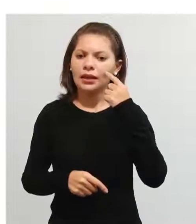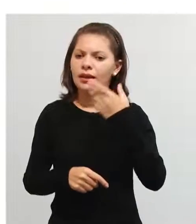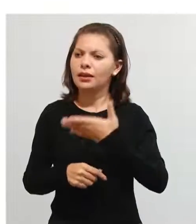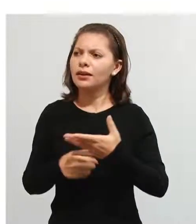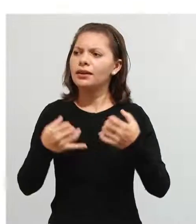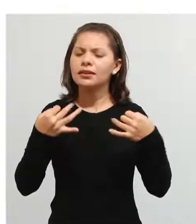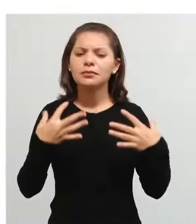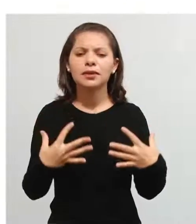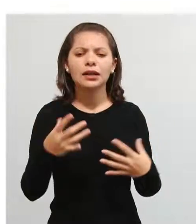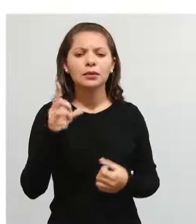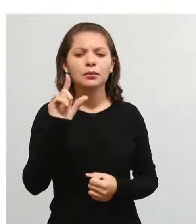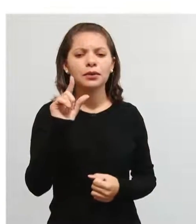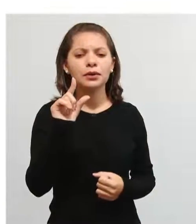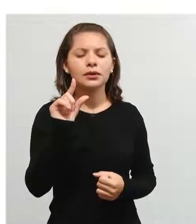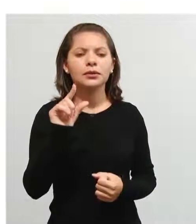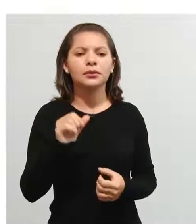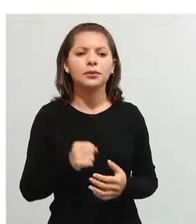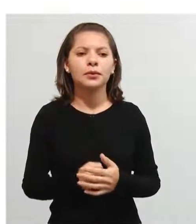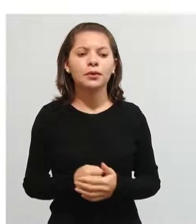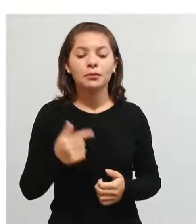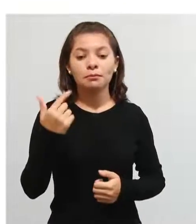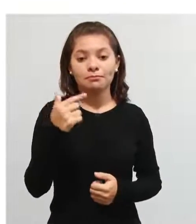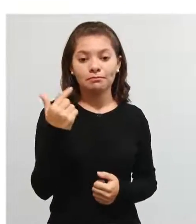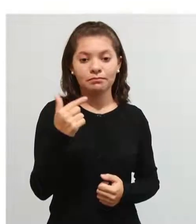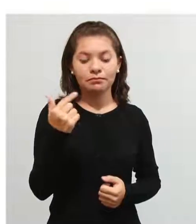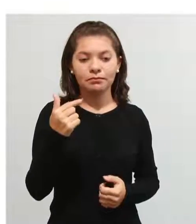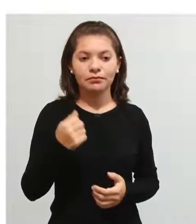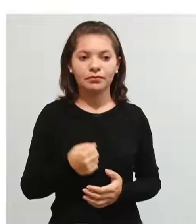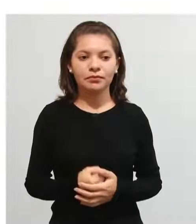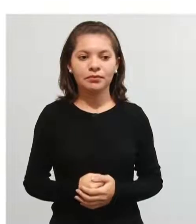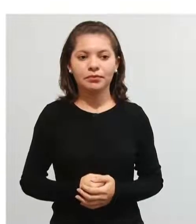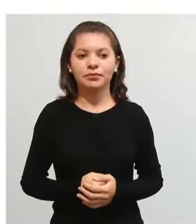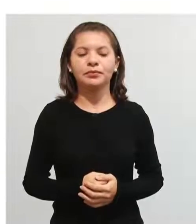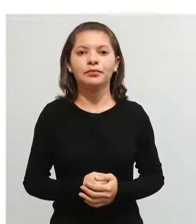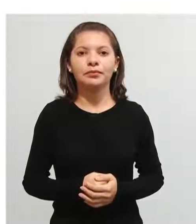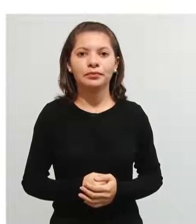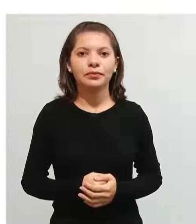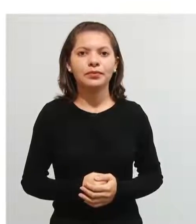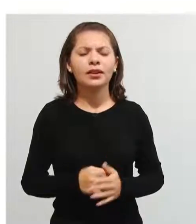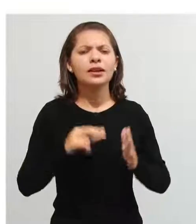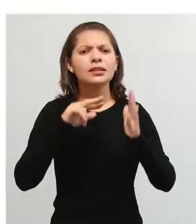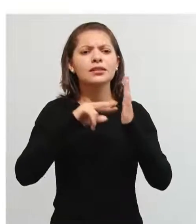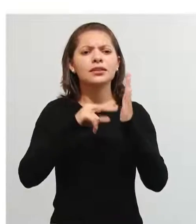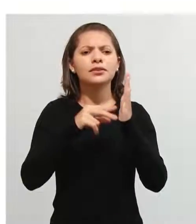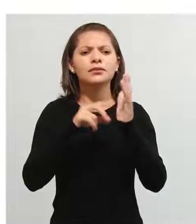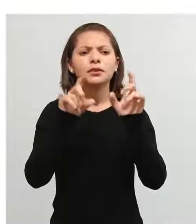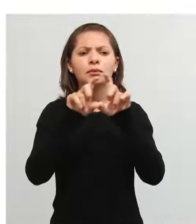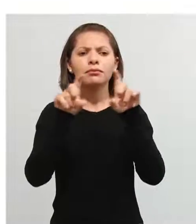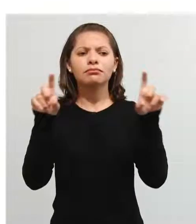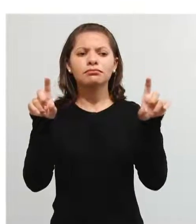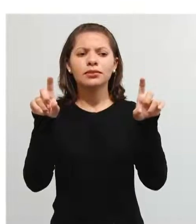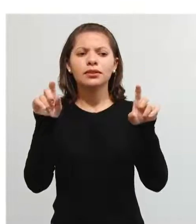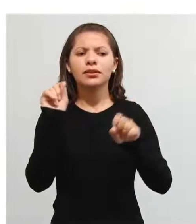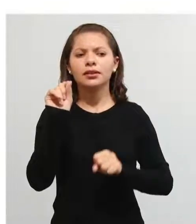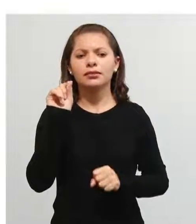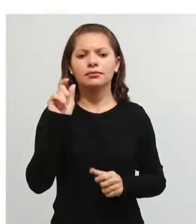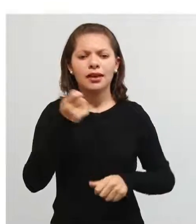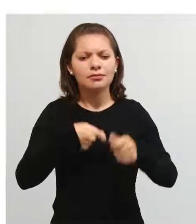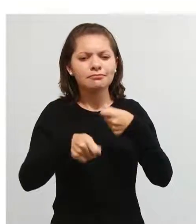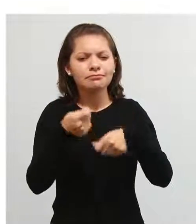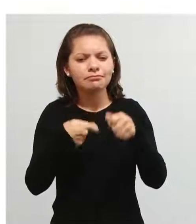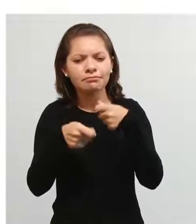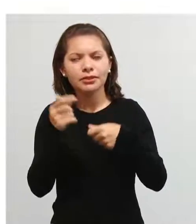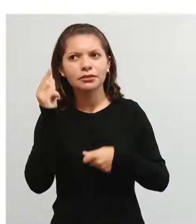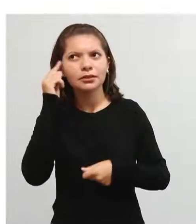fontes secundárias, tá? Ou seja, quando a gente fala de fontes secundárias, a gente pensa ali mais em questões administrativas,